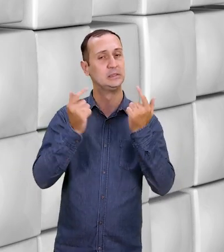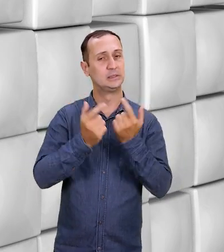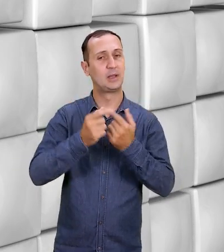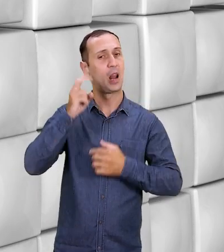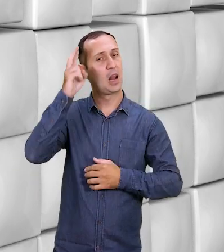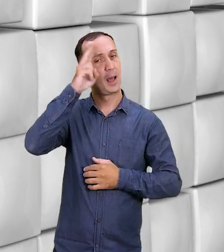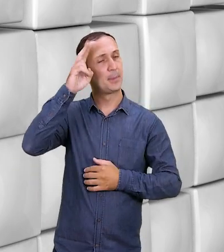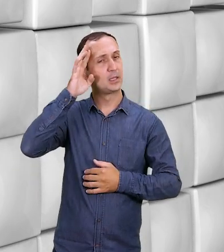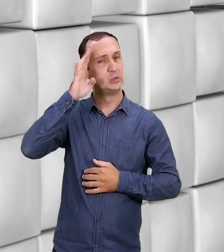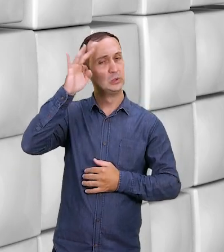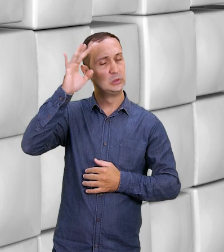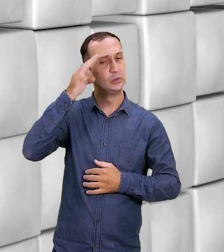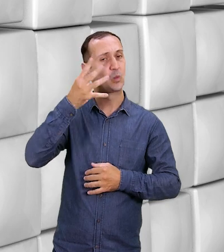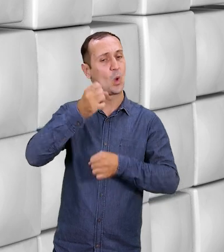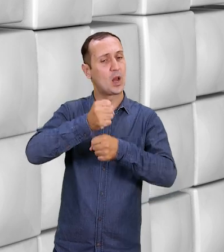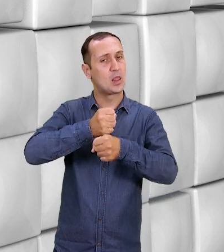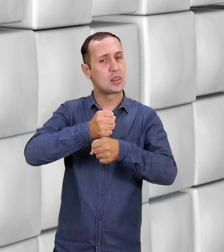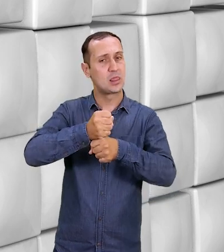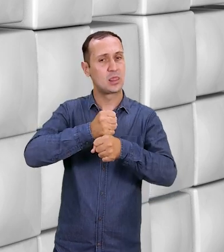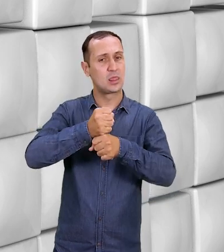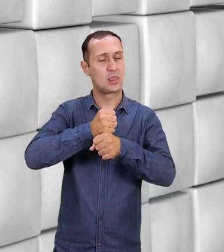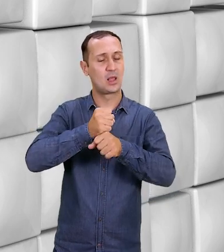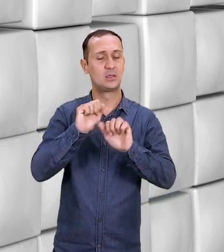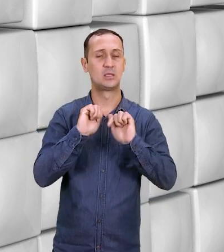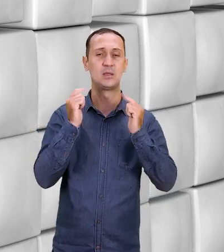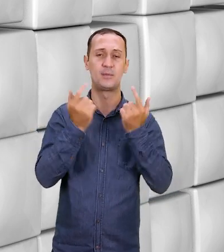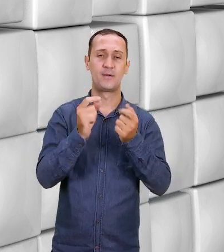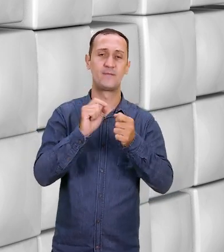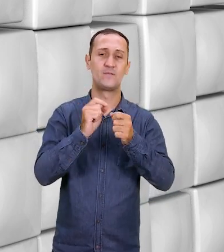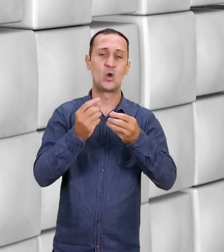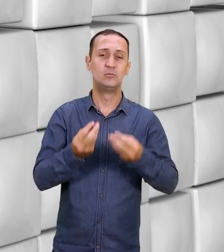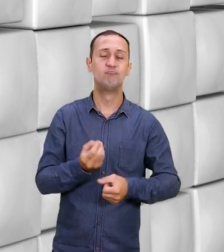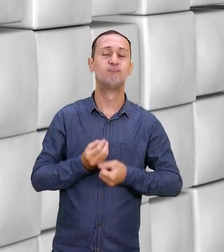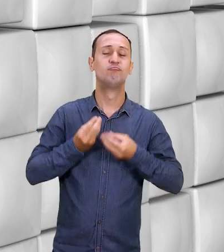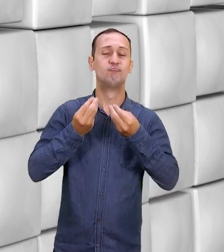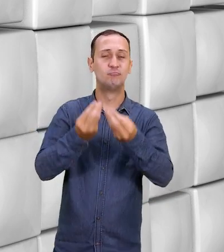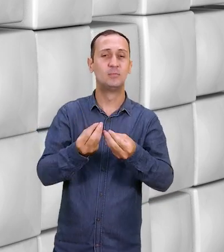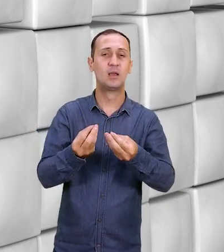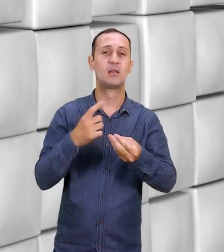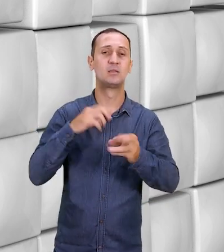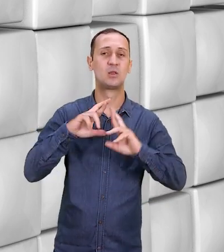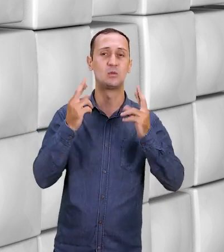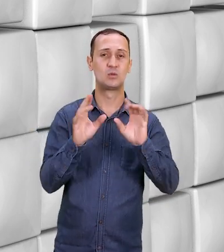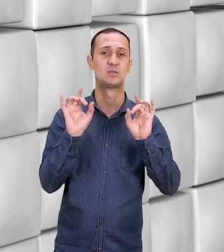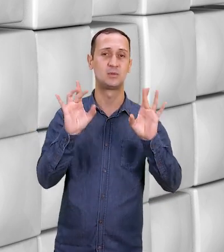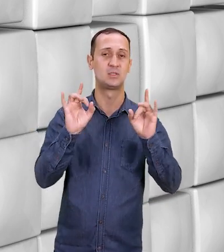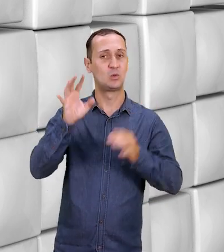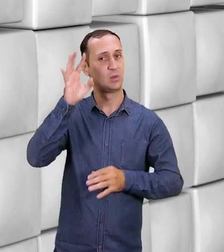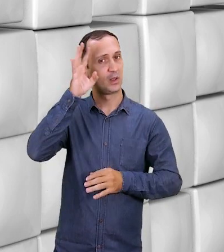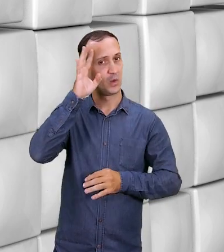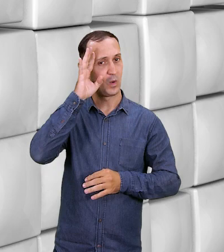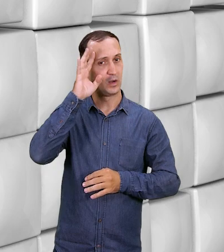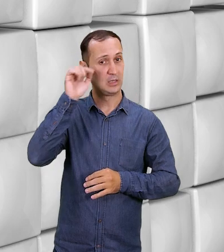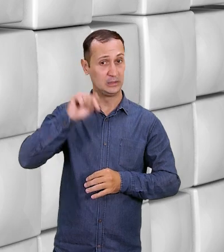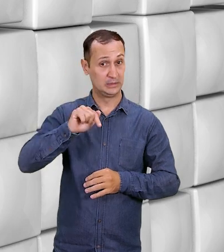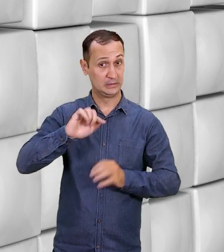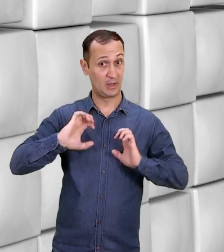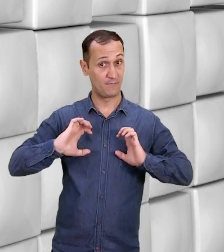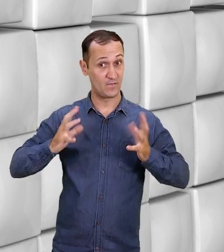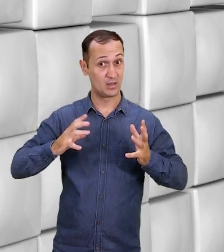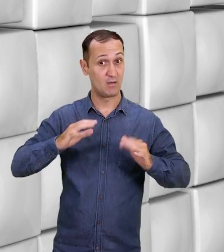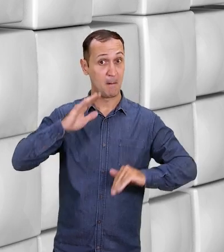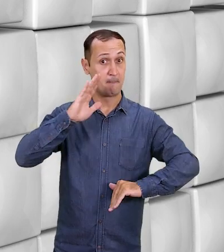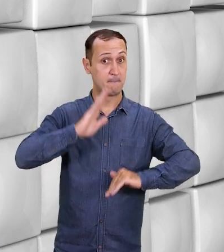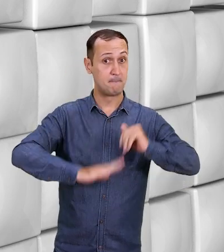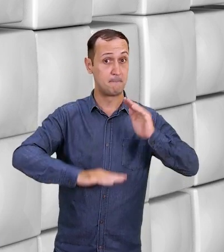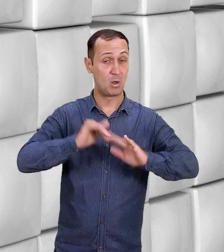Legislativa, em alusão aos 40 anos da Casa de Leis, foi entregue em sessão solene nesta quarta-feira.